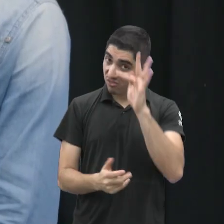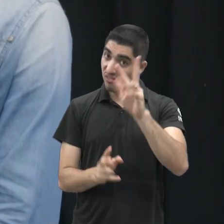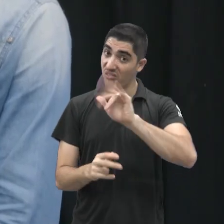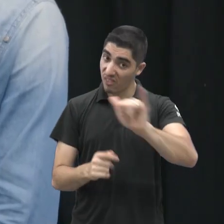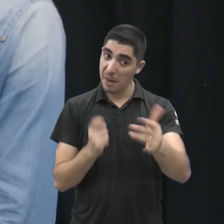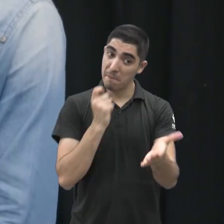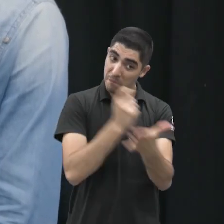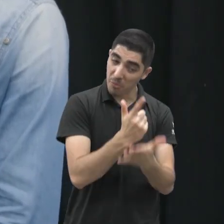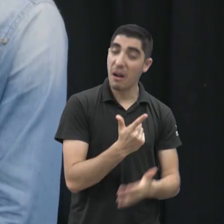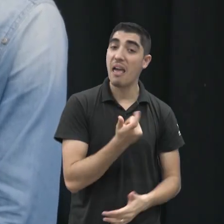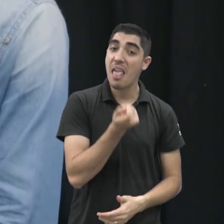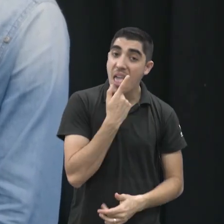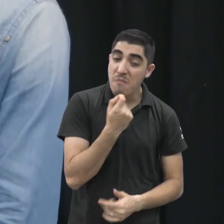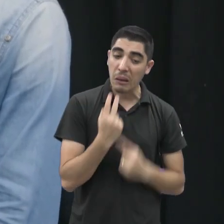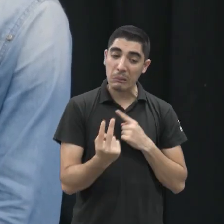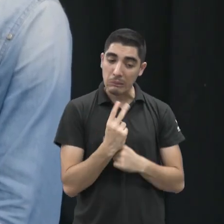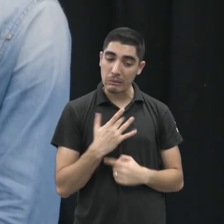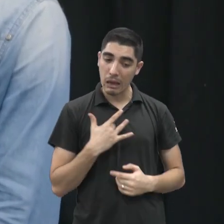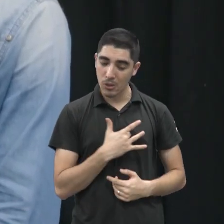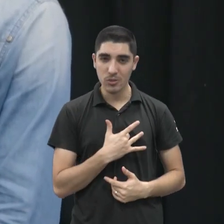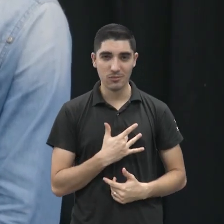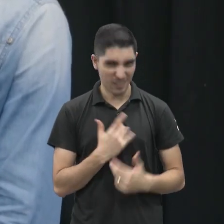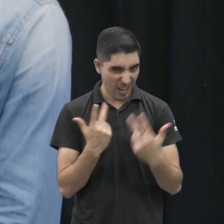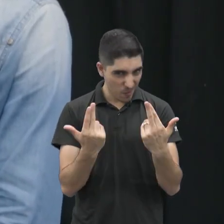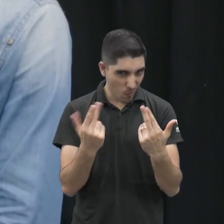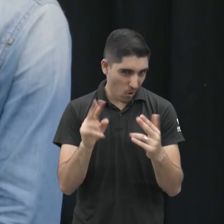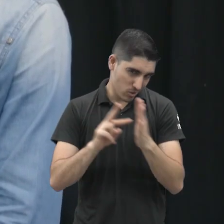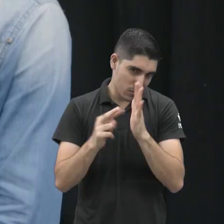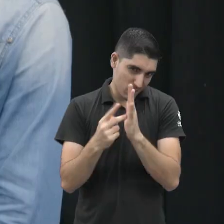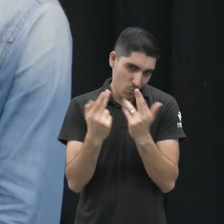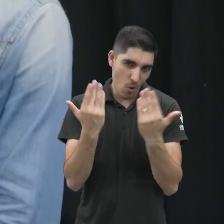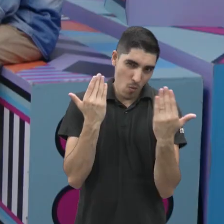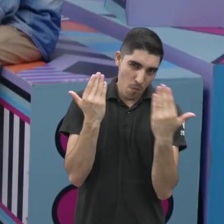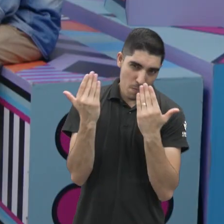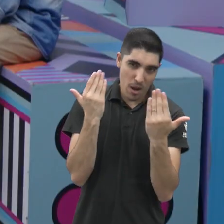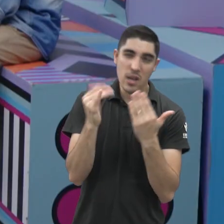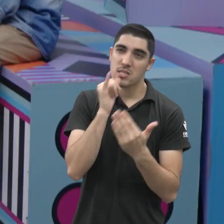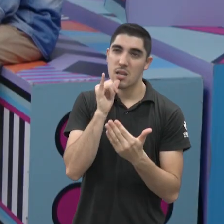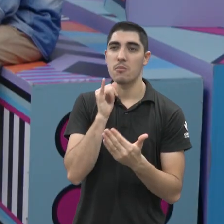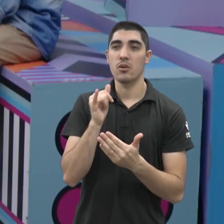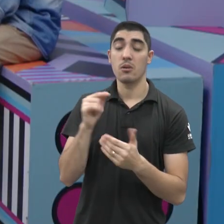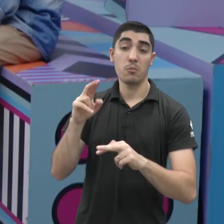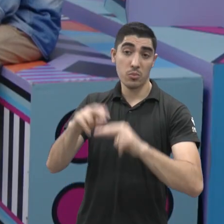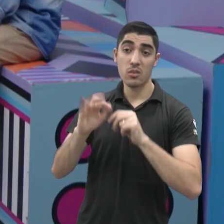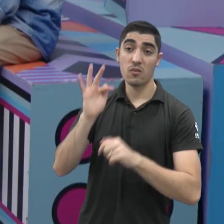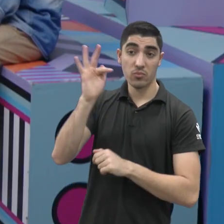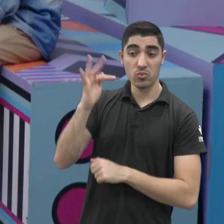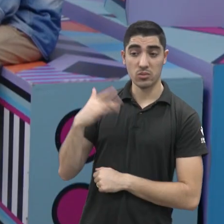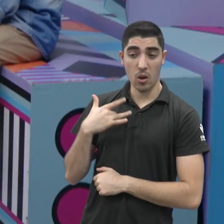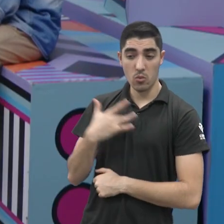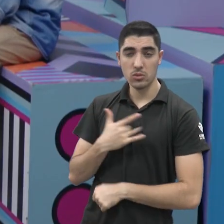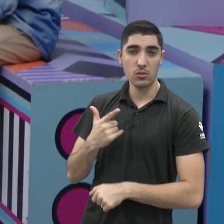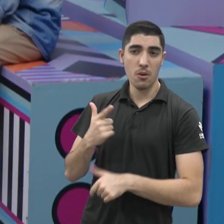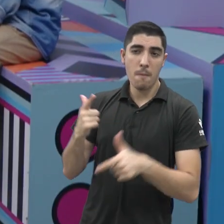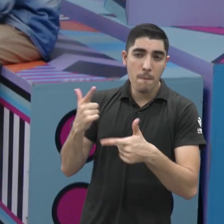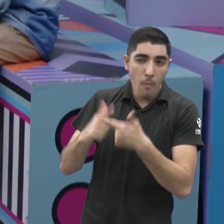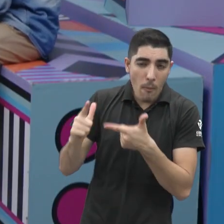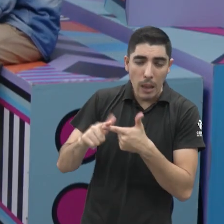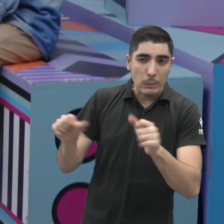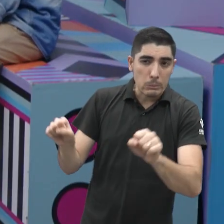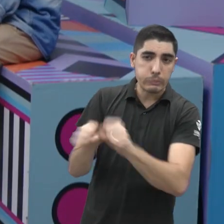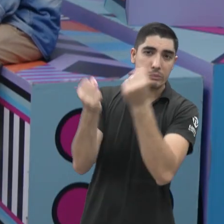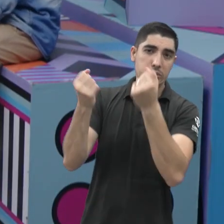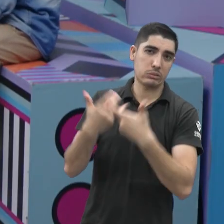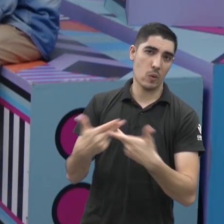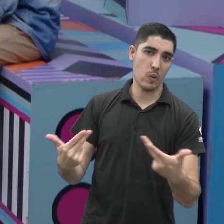remédio depois, né? Isso também se aplica a essa questão dos custos da saúde pública, de forma geral? Não tenha dúvida, não tenha